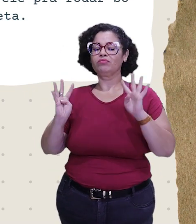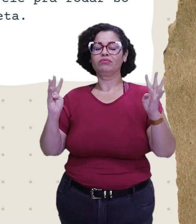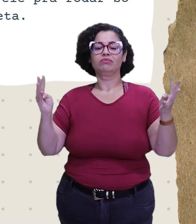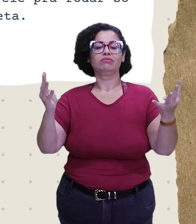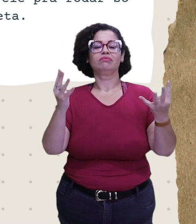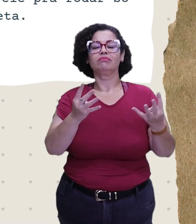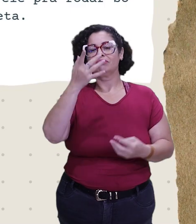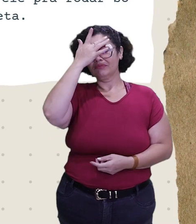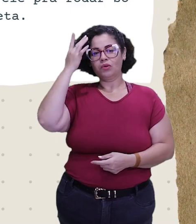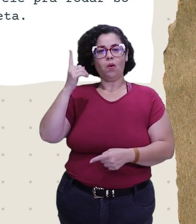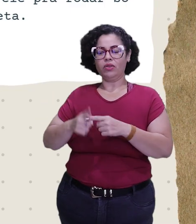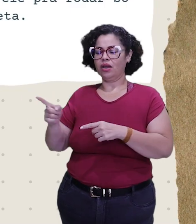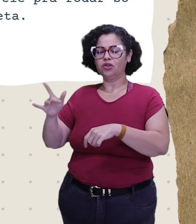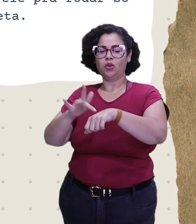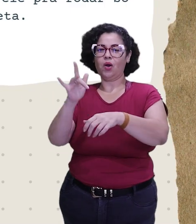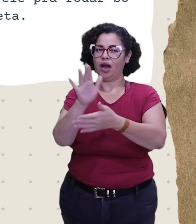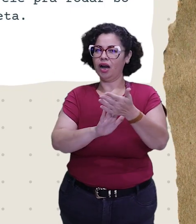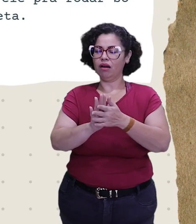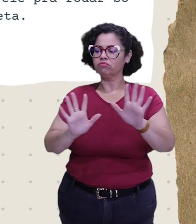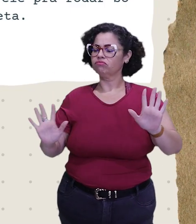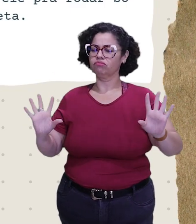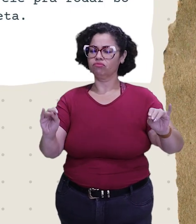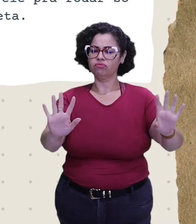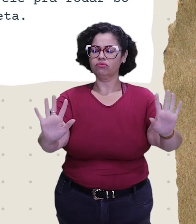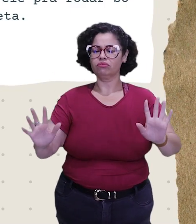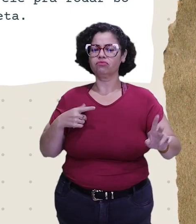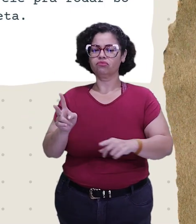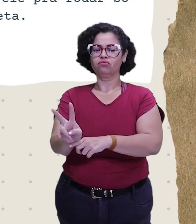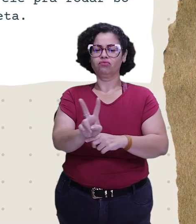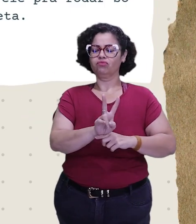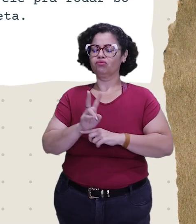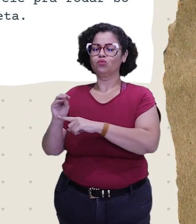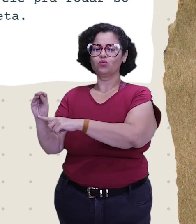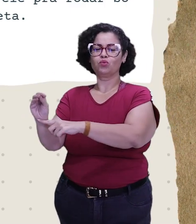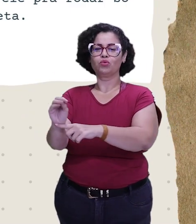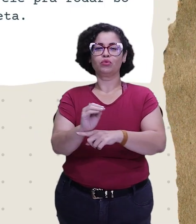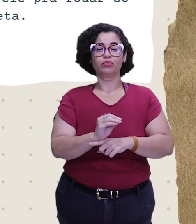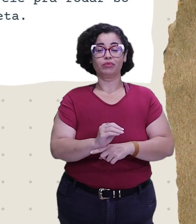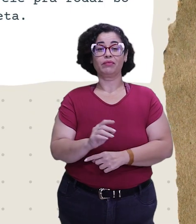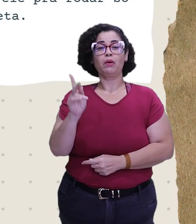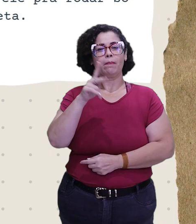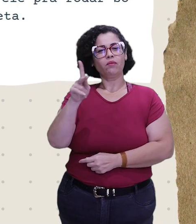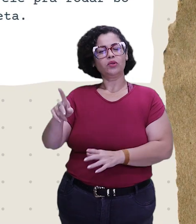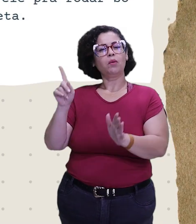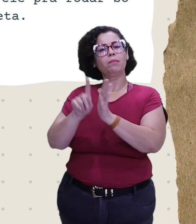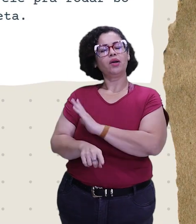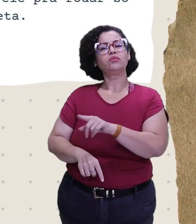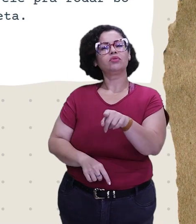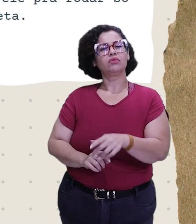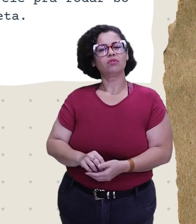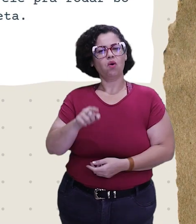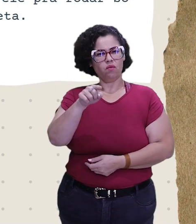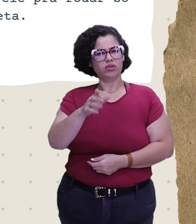e não deixava que eles o tocassem, que bulissem em nada. E foi quando o professor perguntou: